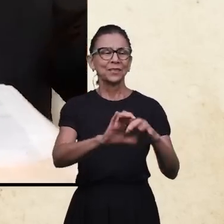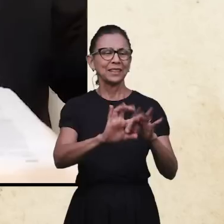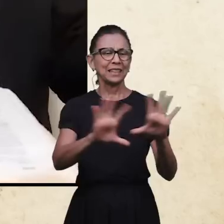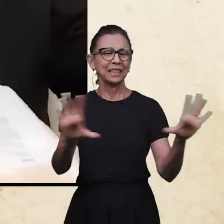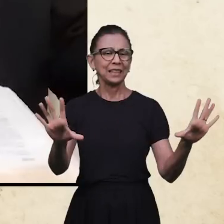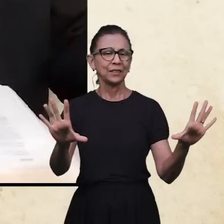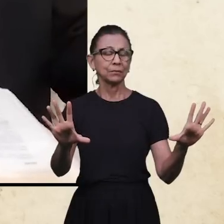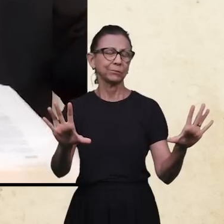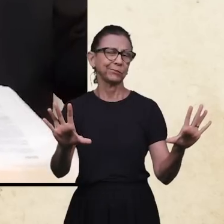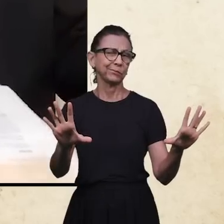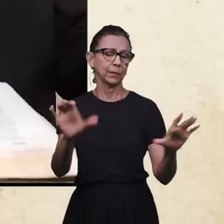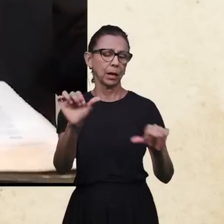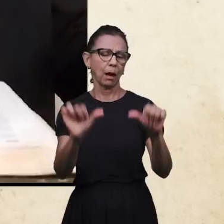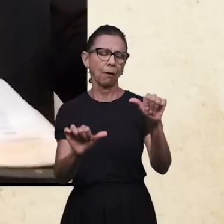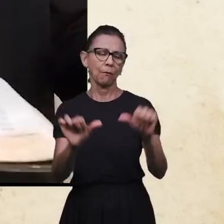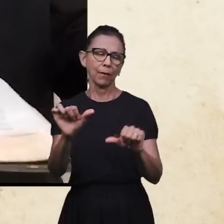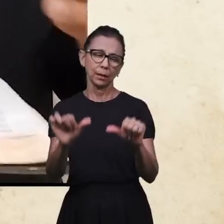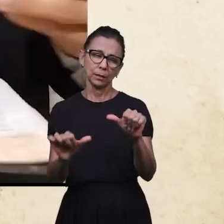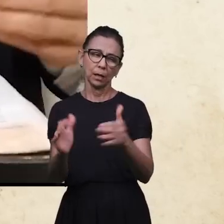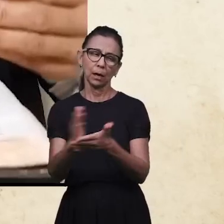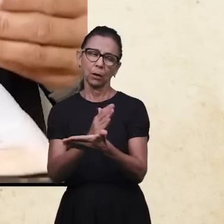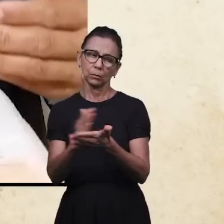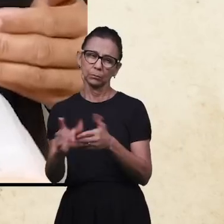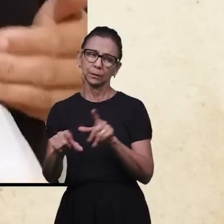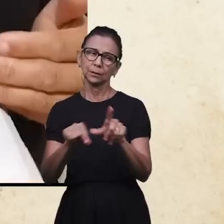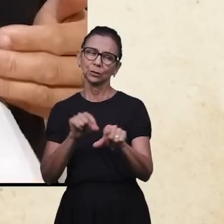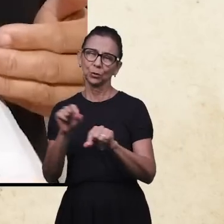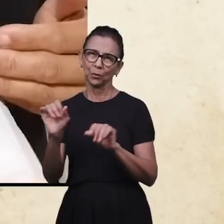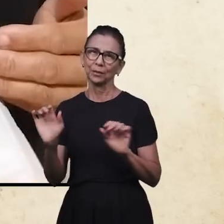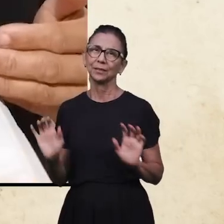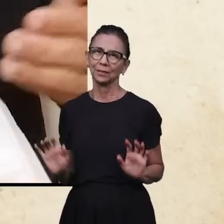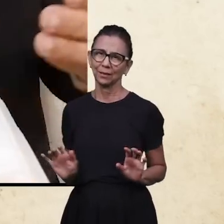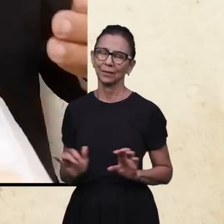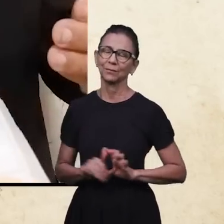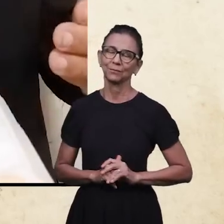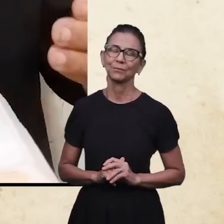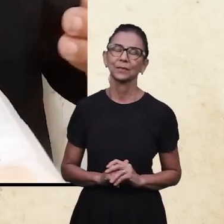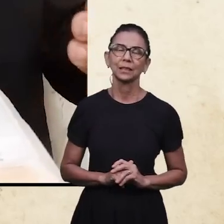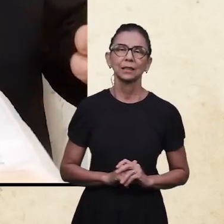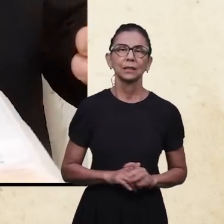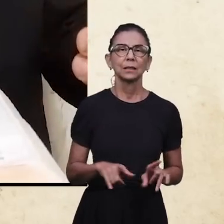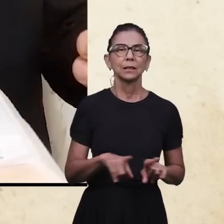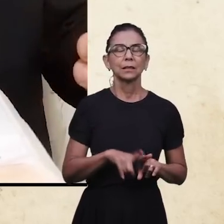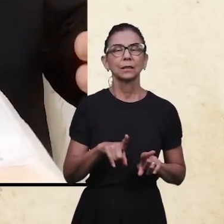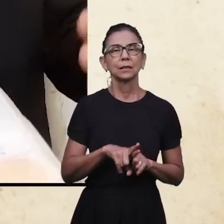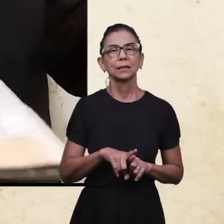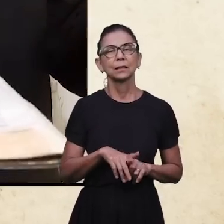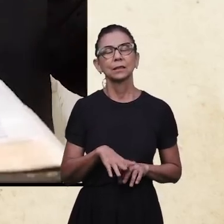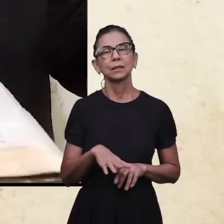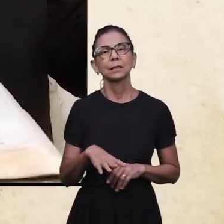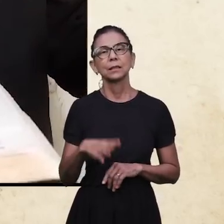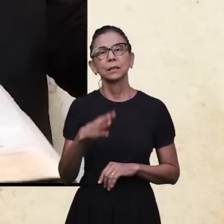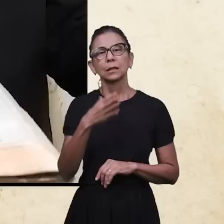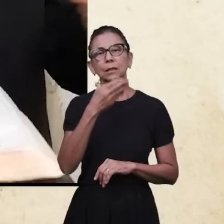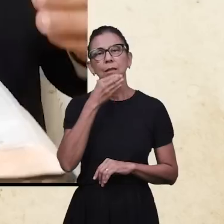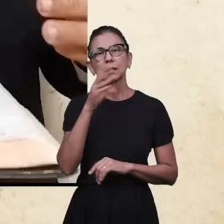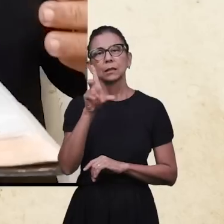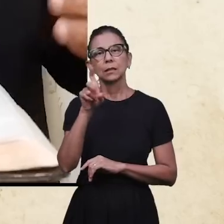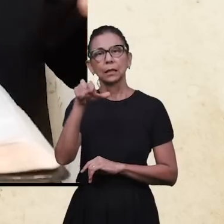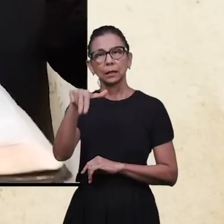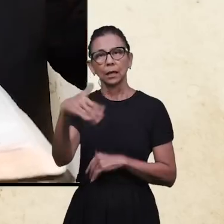são lícitas, mas nem todas nos convêm. Nós vemos a experiência de